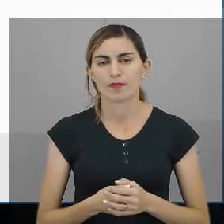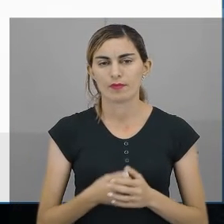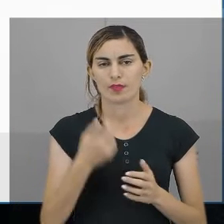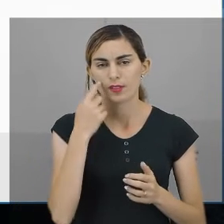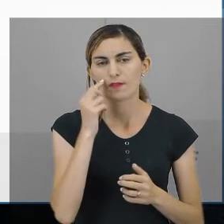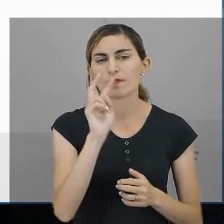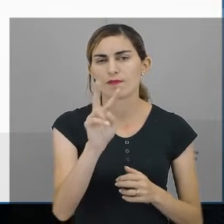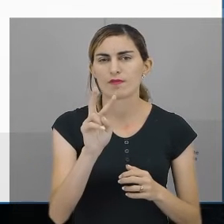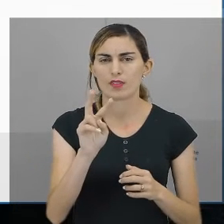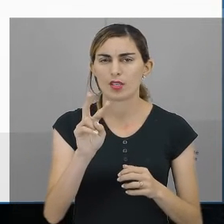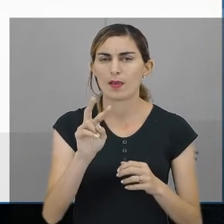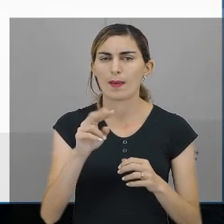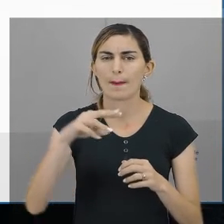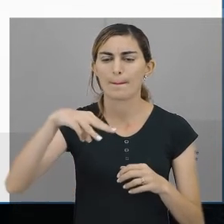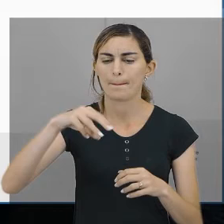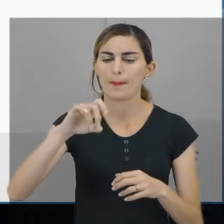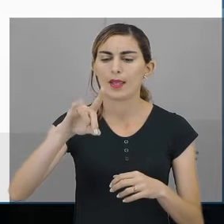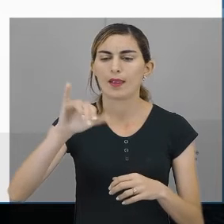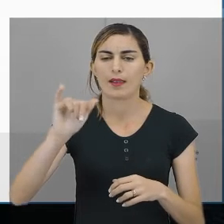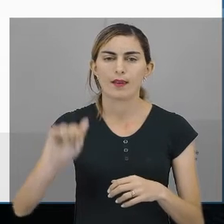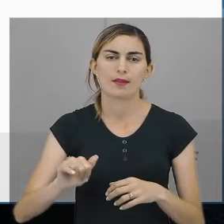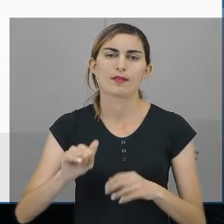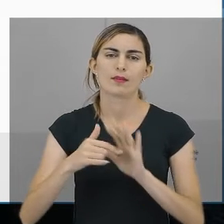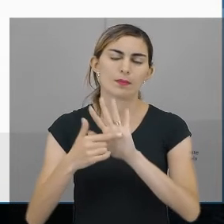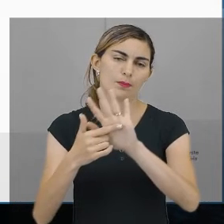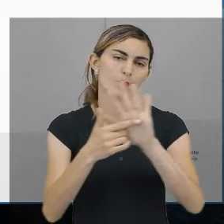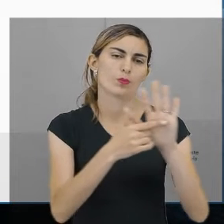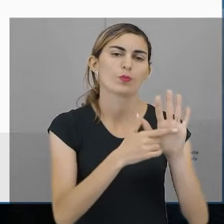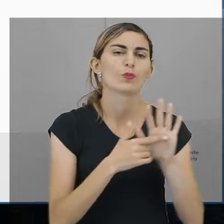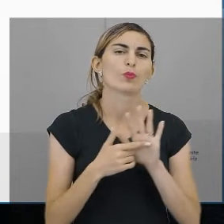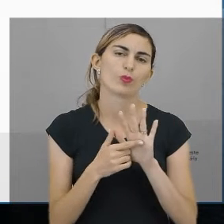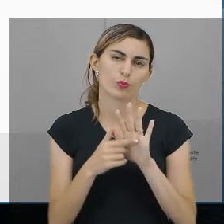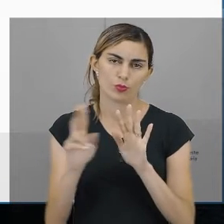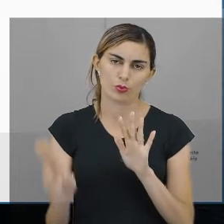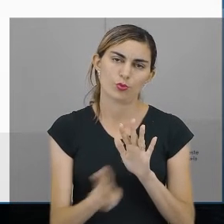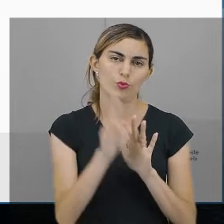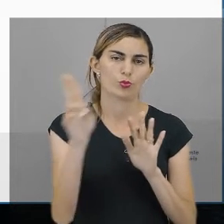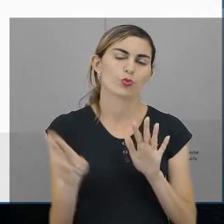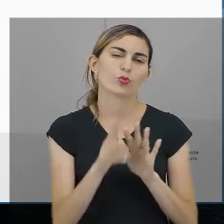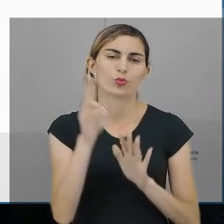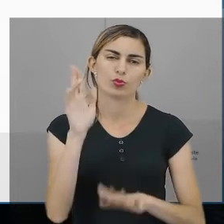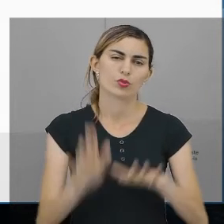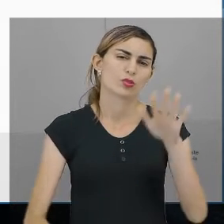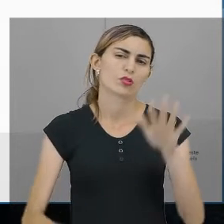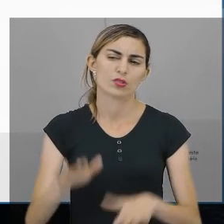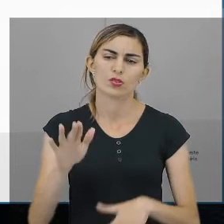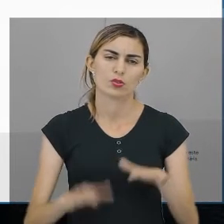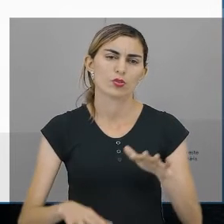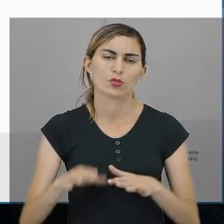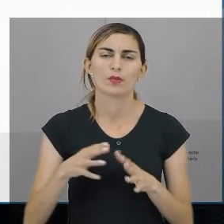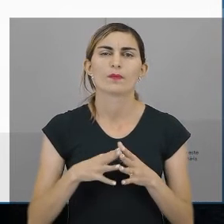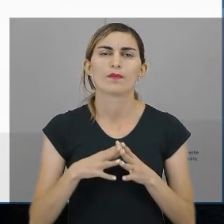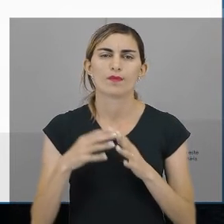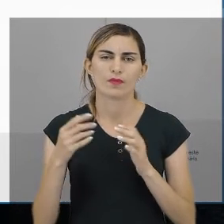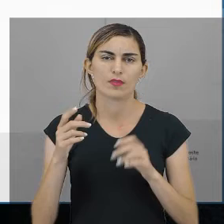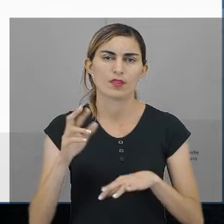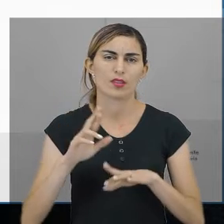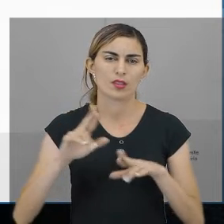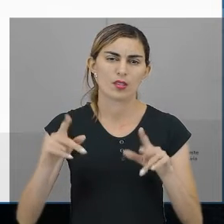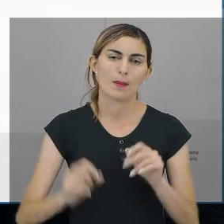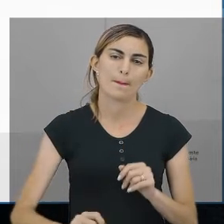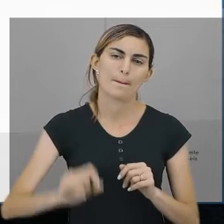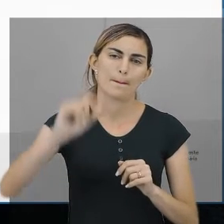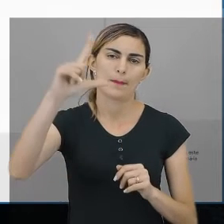O exemplo médias demonstra aqui a utilização de vários operadores relacionais do tipo maior